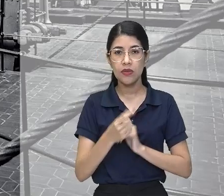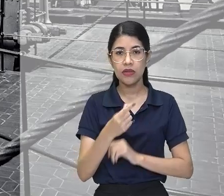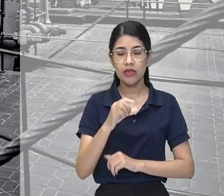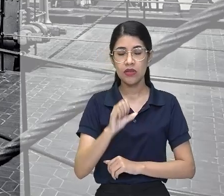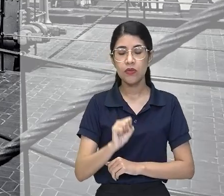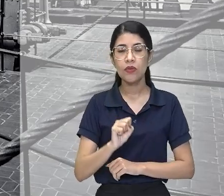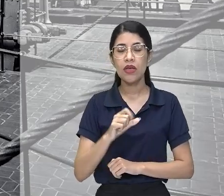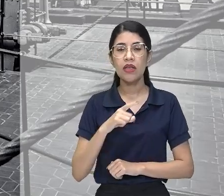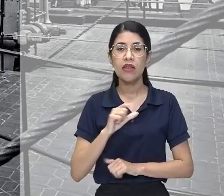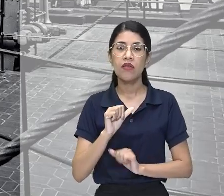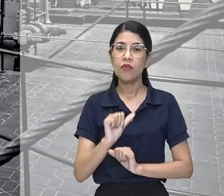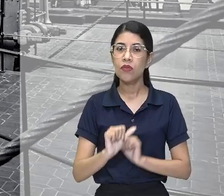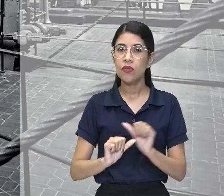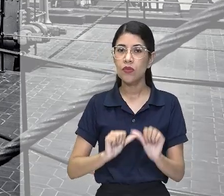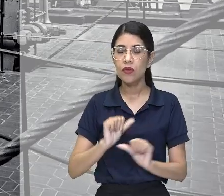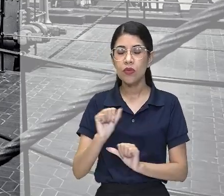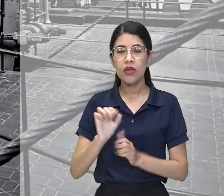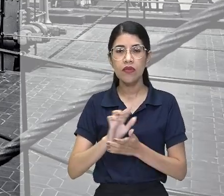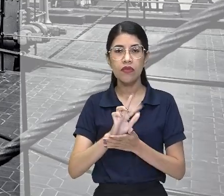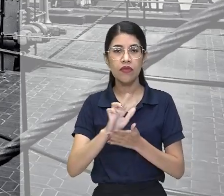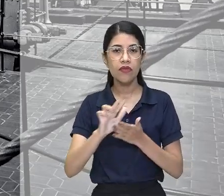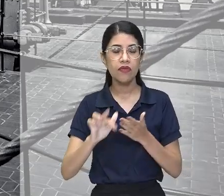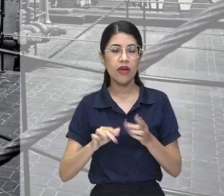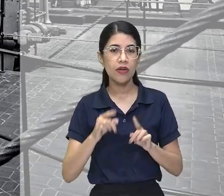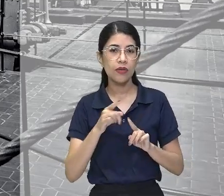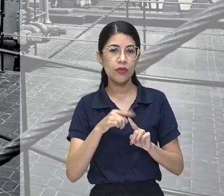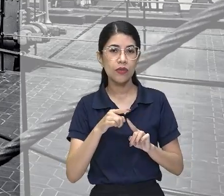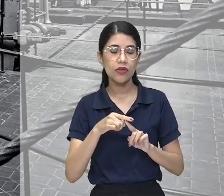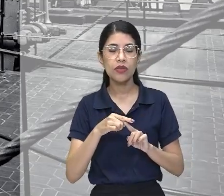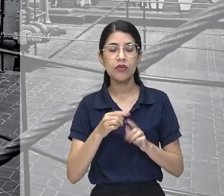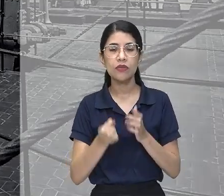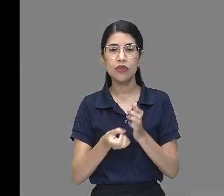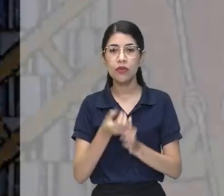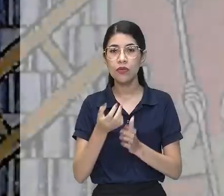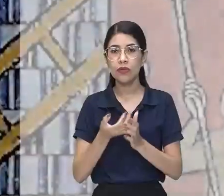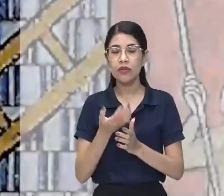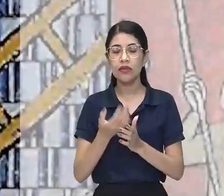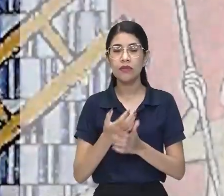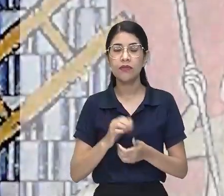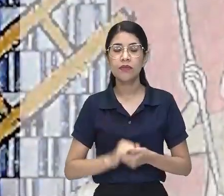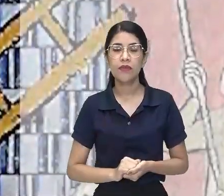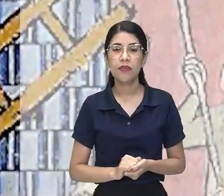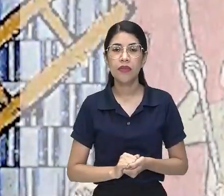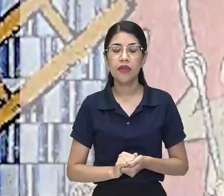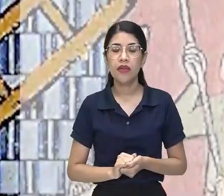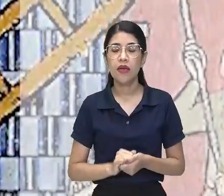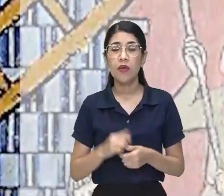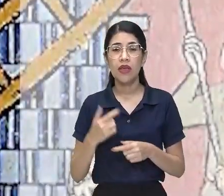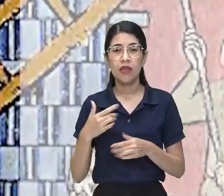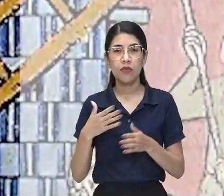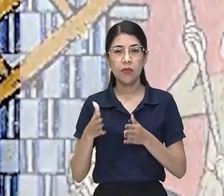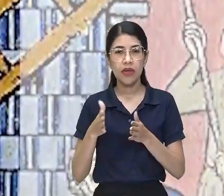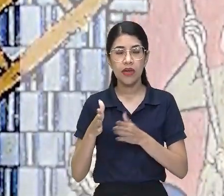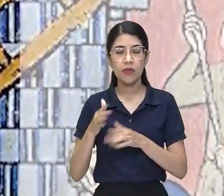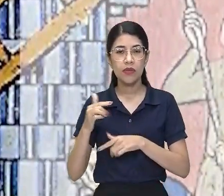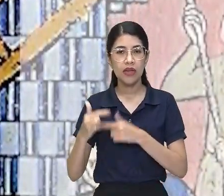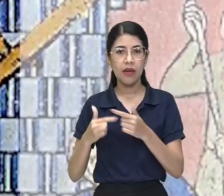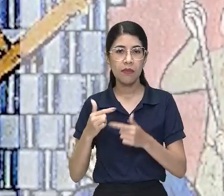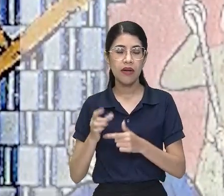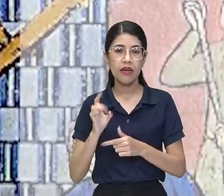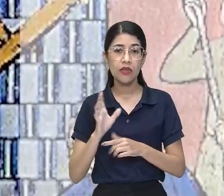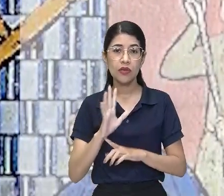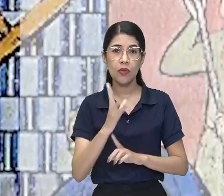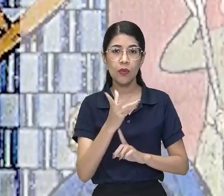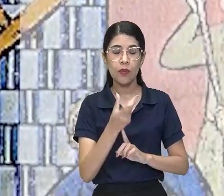uma transformação nos meios de produção naquela época. Até então, o trabalho ele era